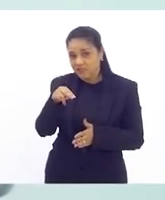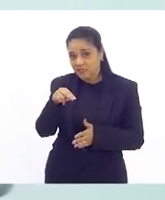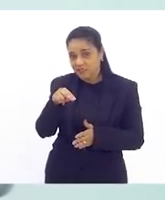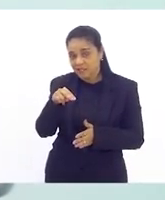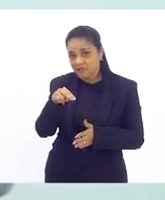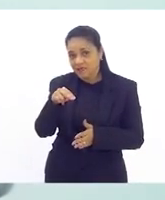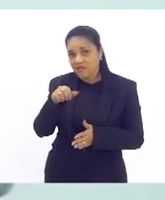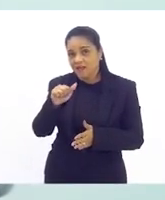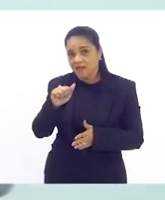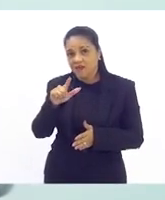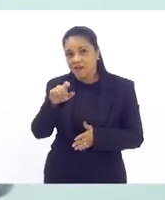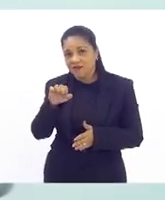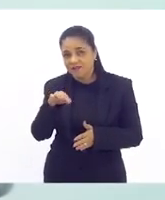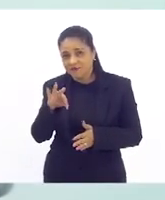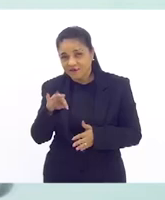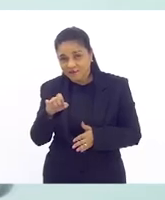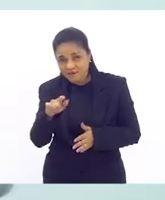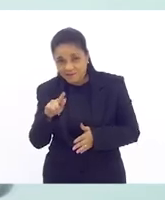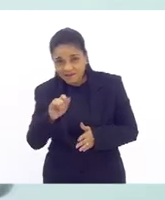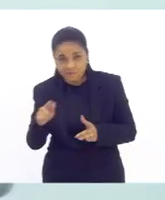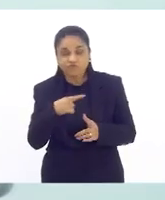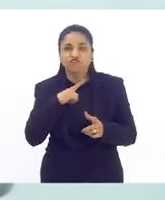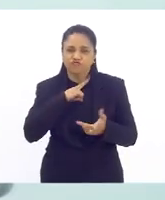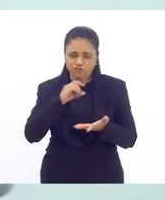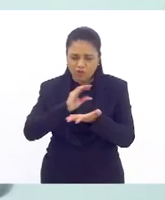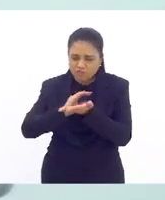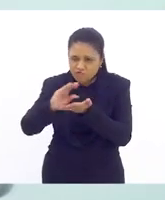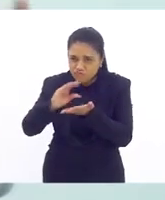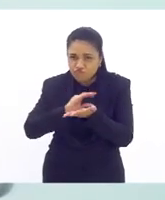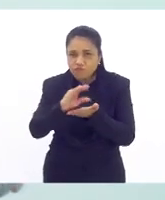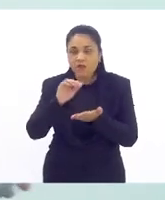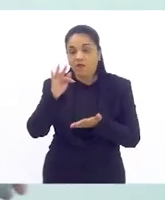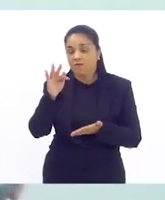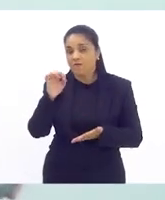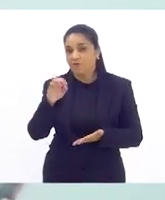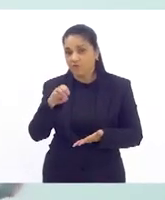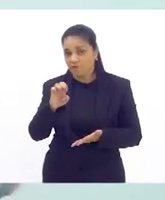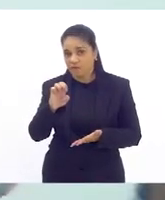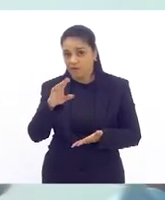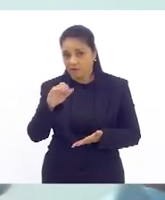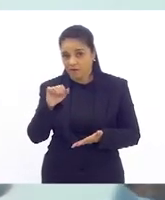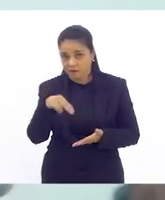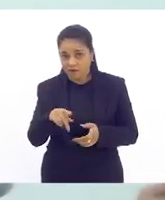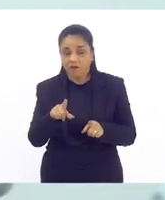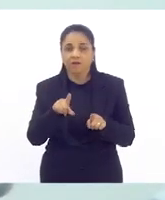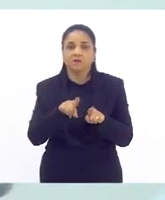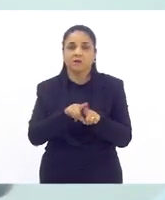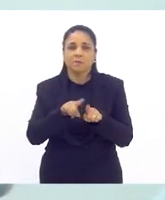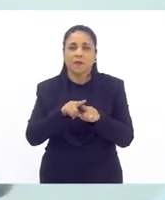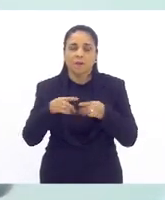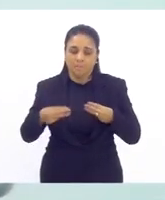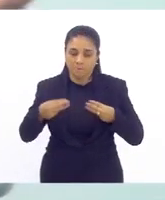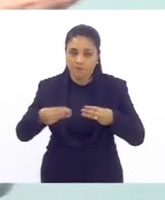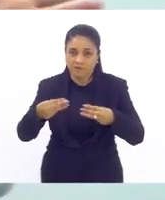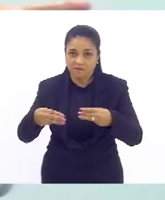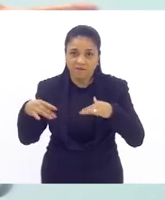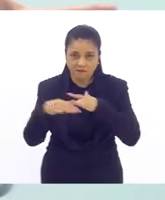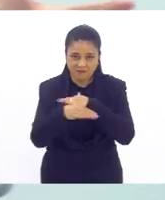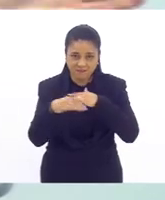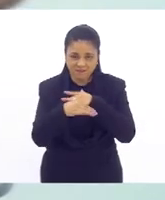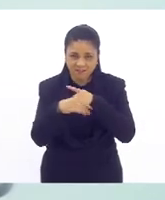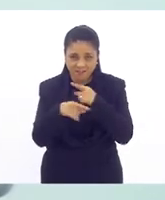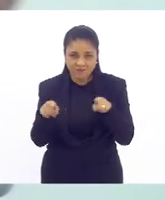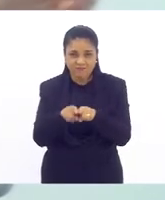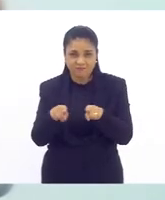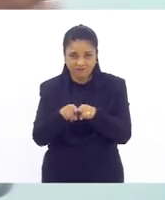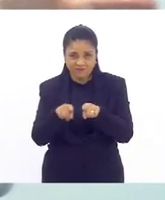que era maior eu me lembro que tinha um recurso do fecan para isso recursos na época do ministério das cidades Acho até que era Miriam Belchior